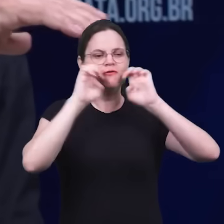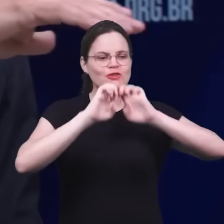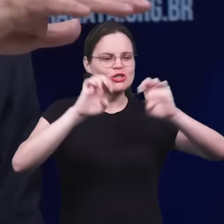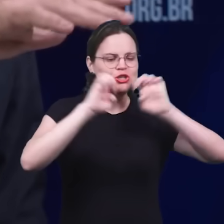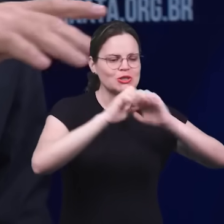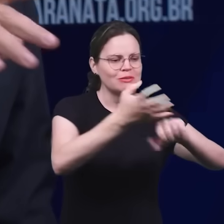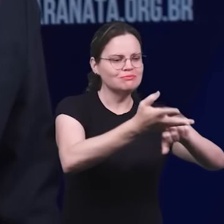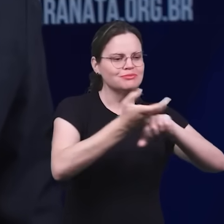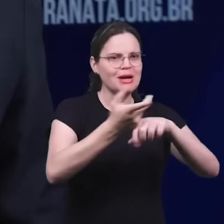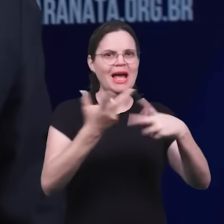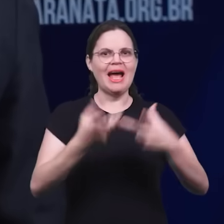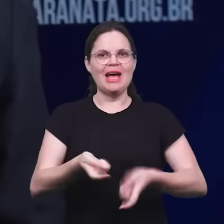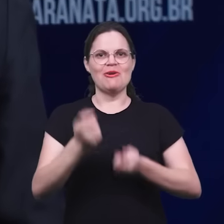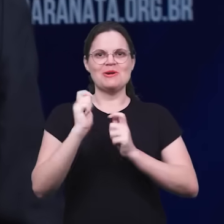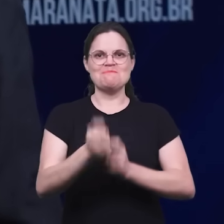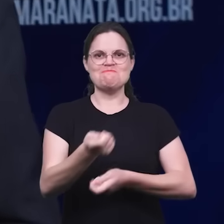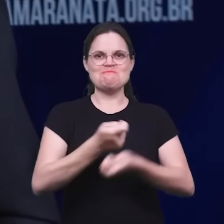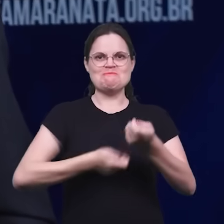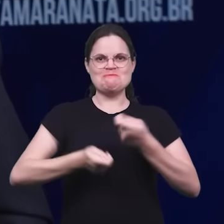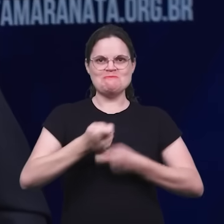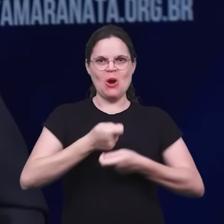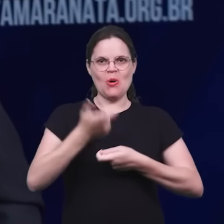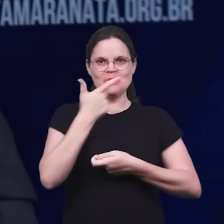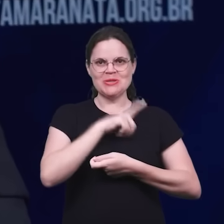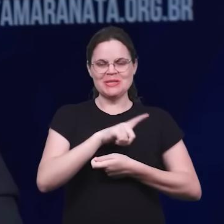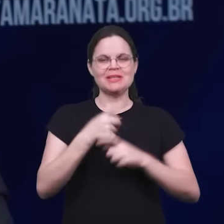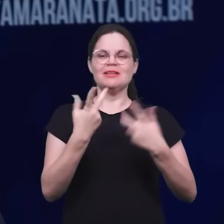poder trabalhar mais